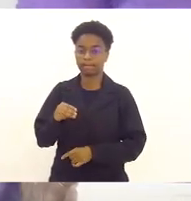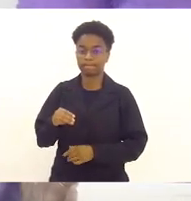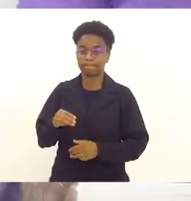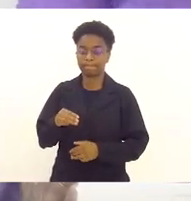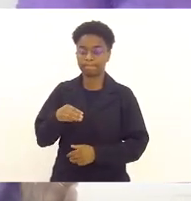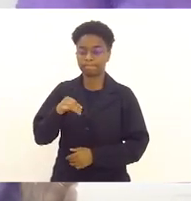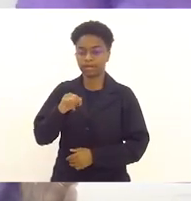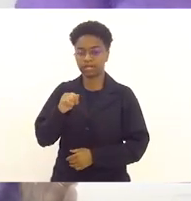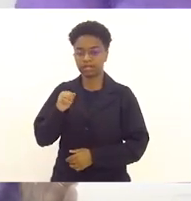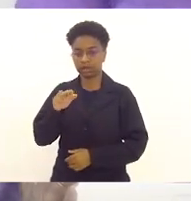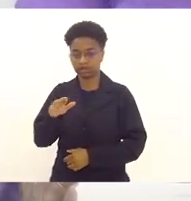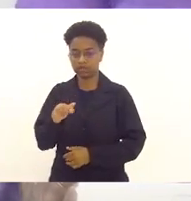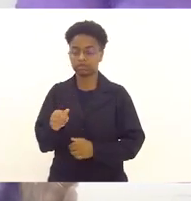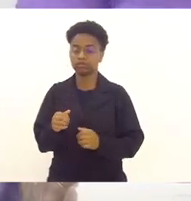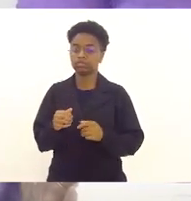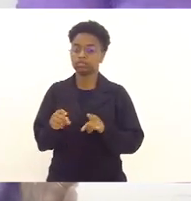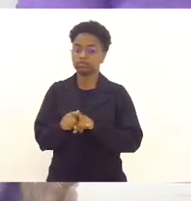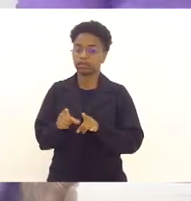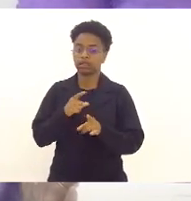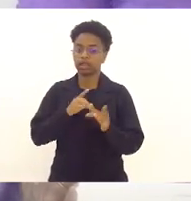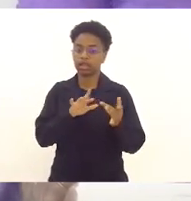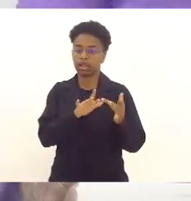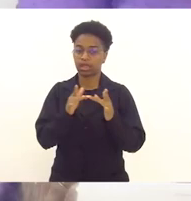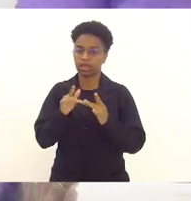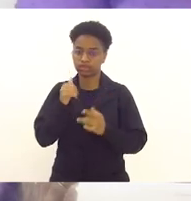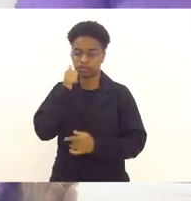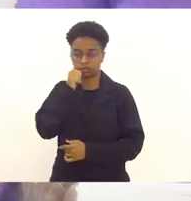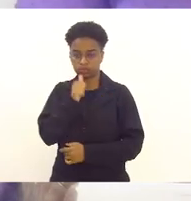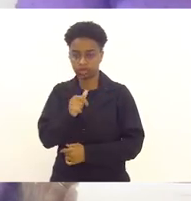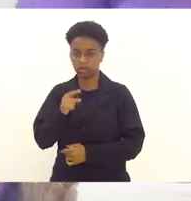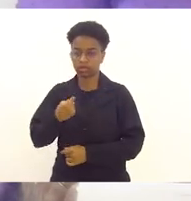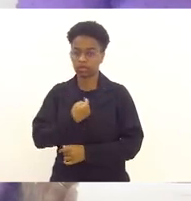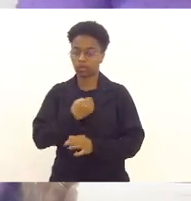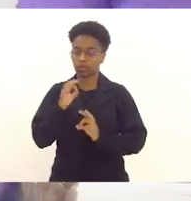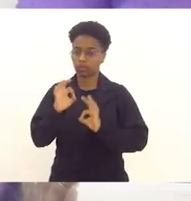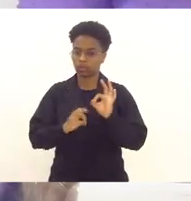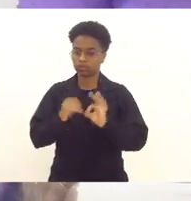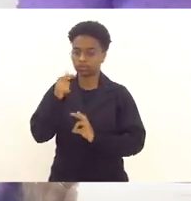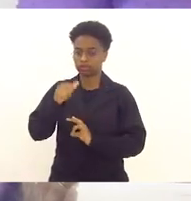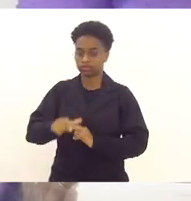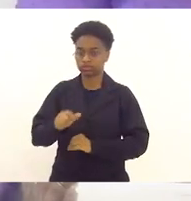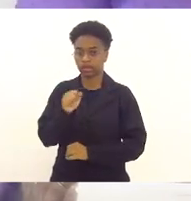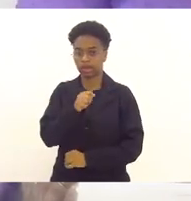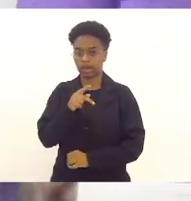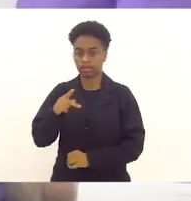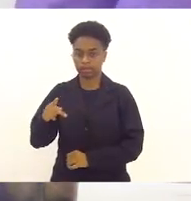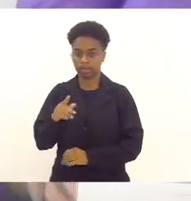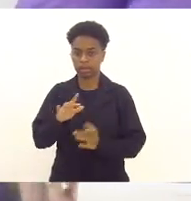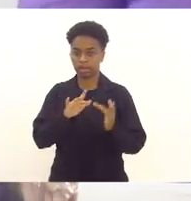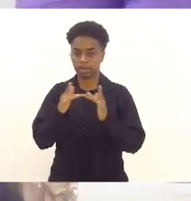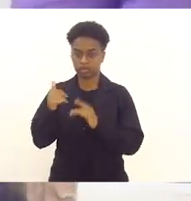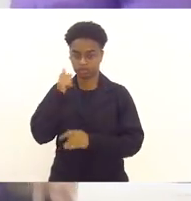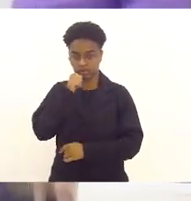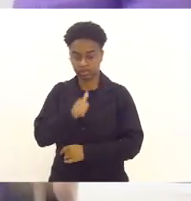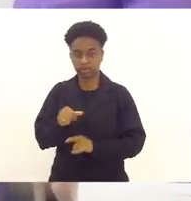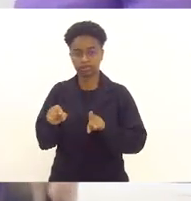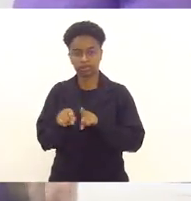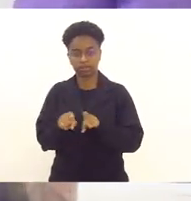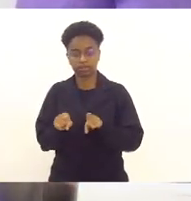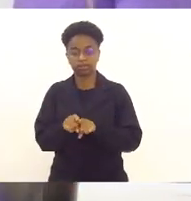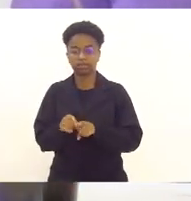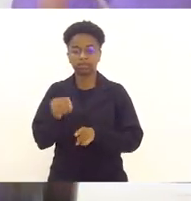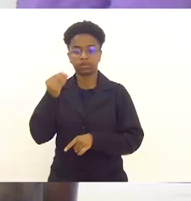Penha nós temos o rei de mulher que a gente está realizando o aplicativo aí de mulher para aumentar